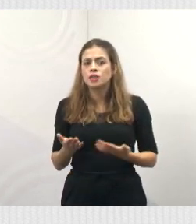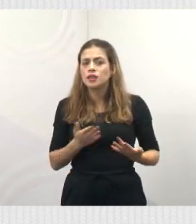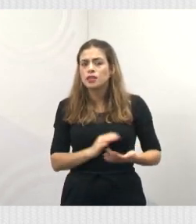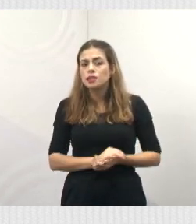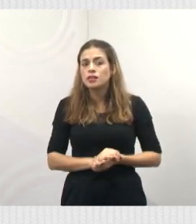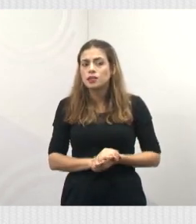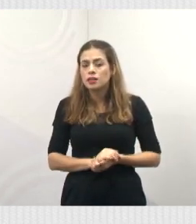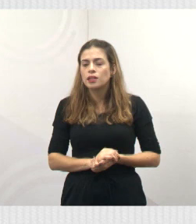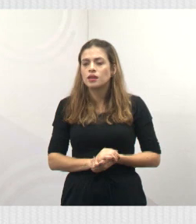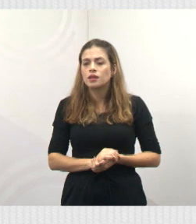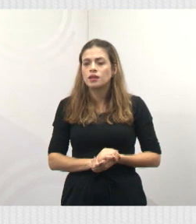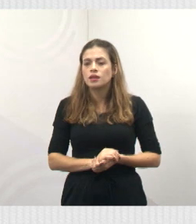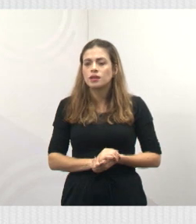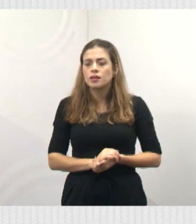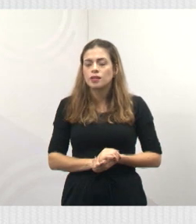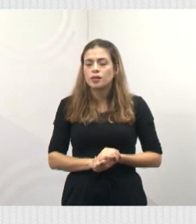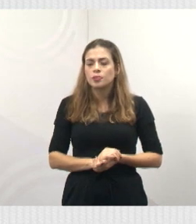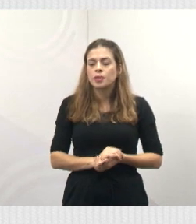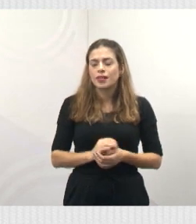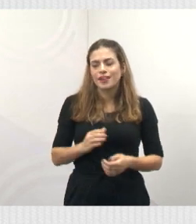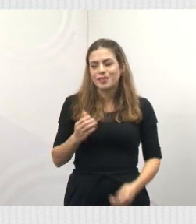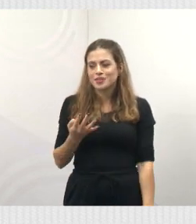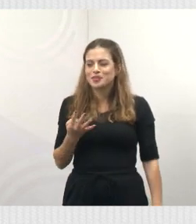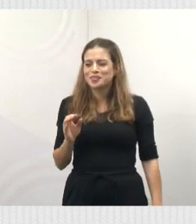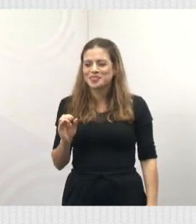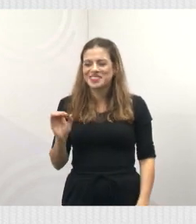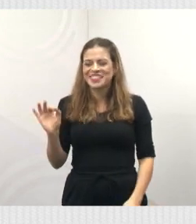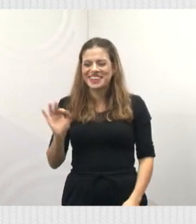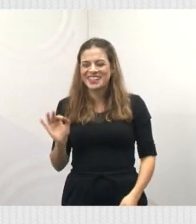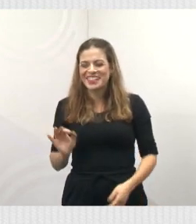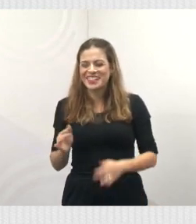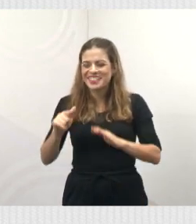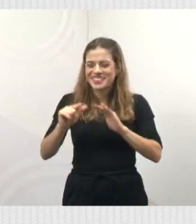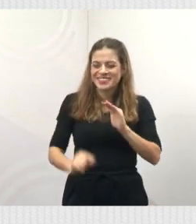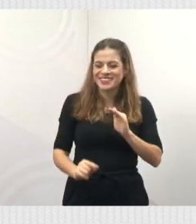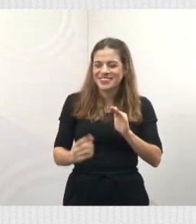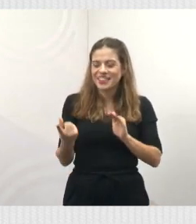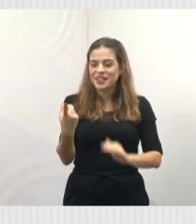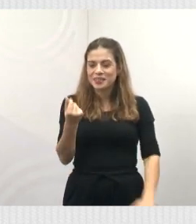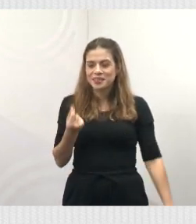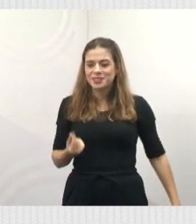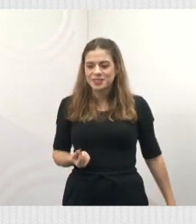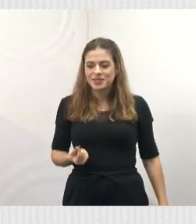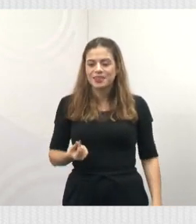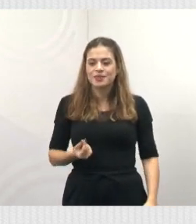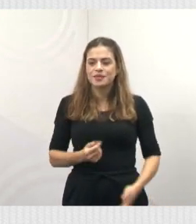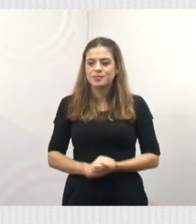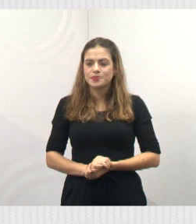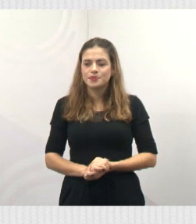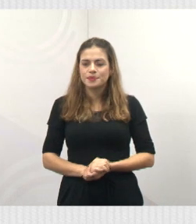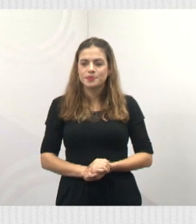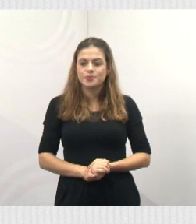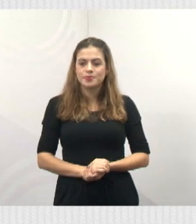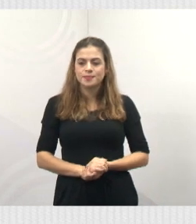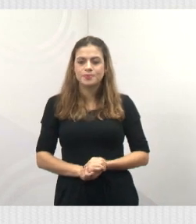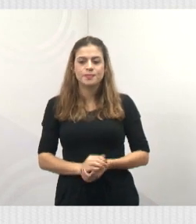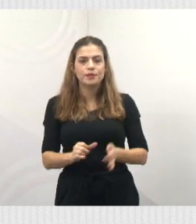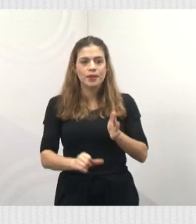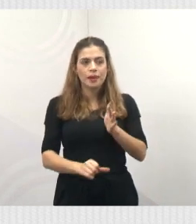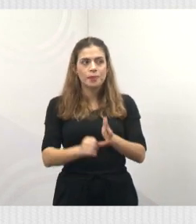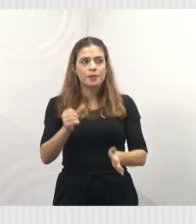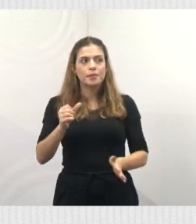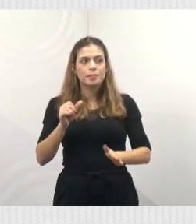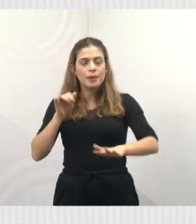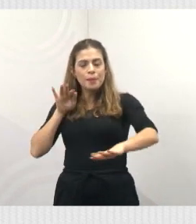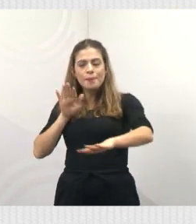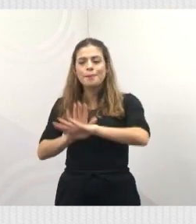representa algo em torno de 30% da nossa receita, quando a queda na atividade econômica, queda no ICMS, é o primeiro impacto